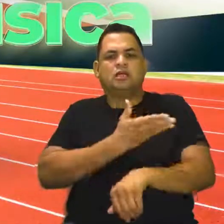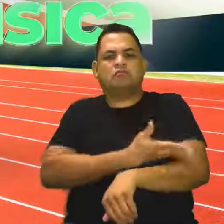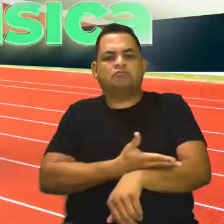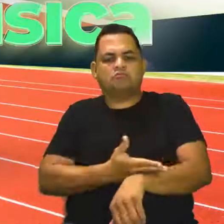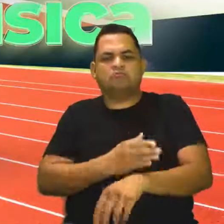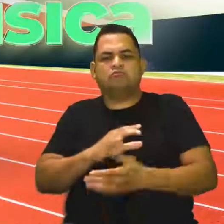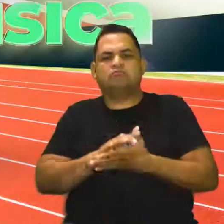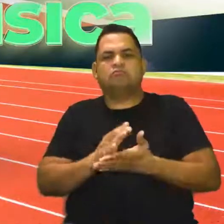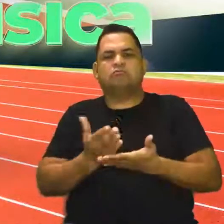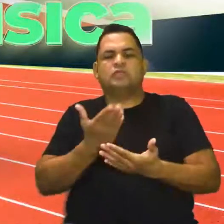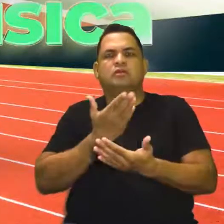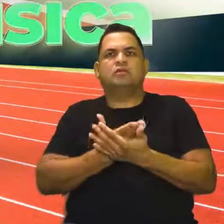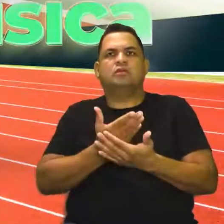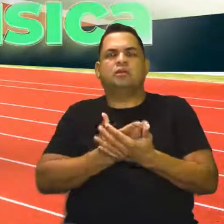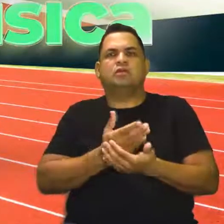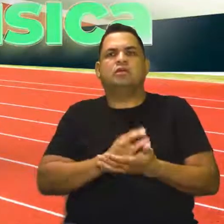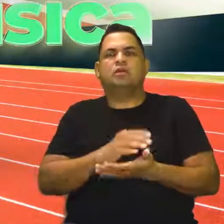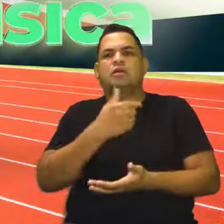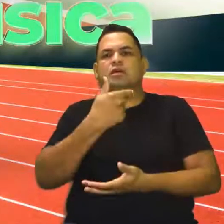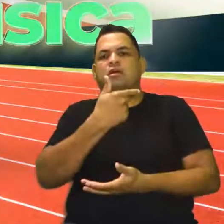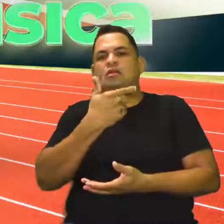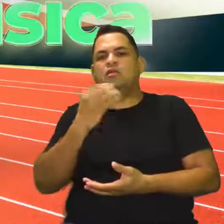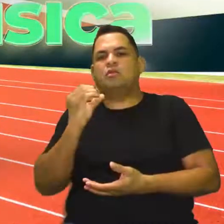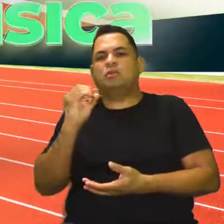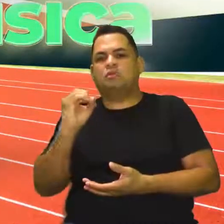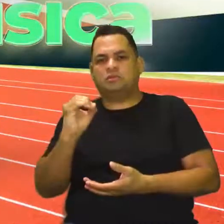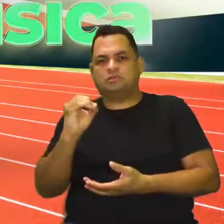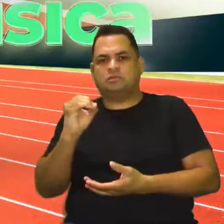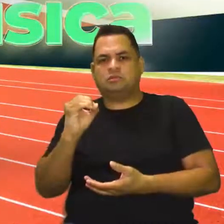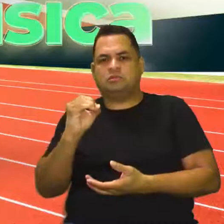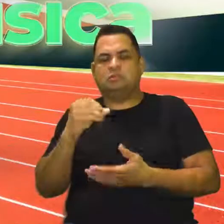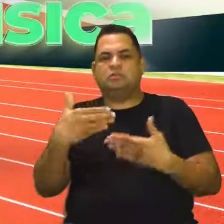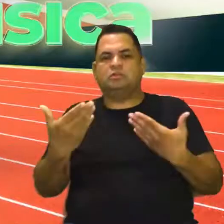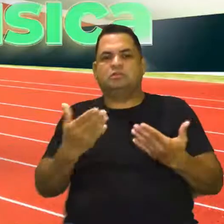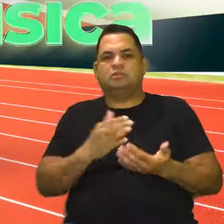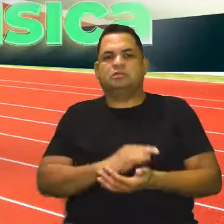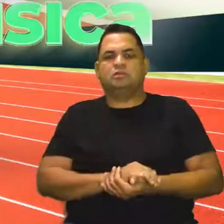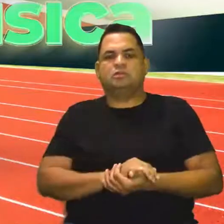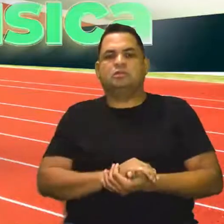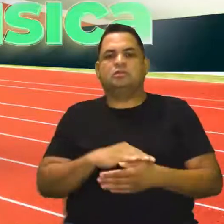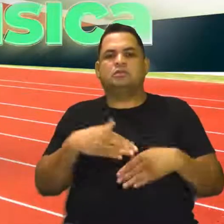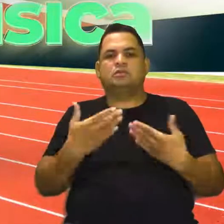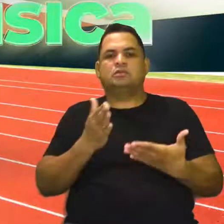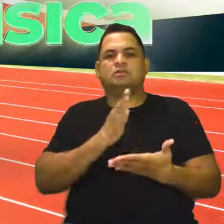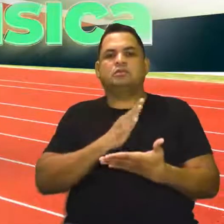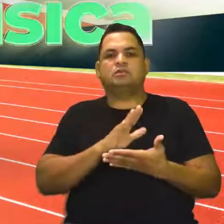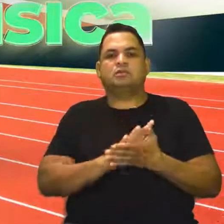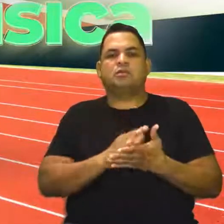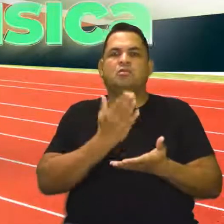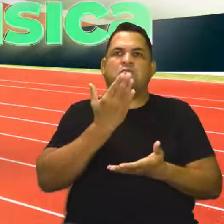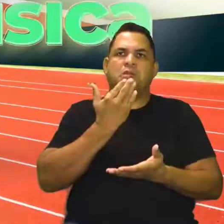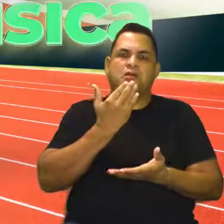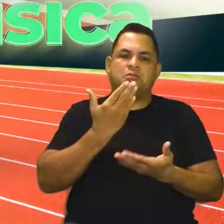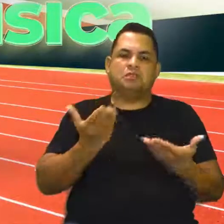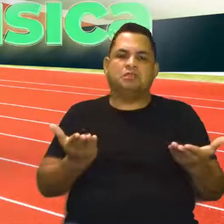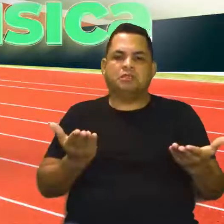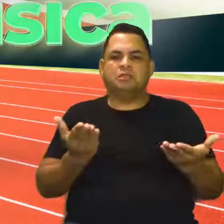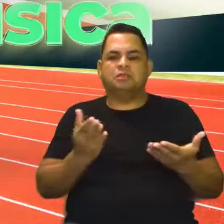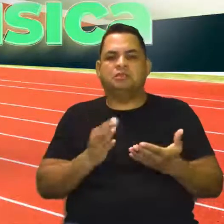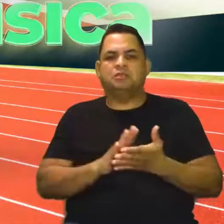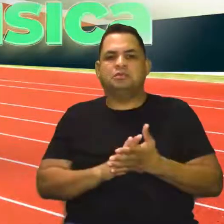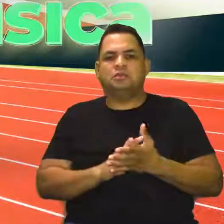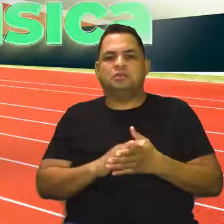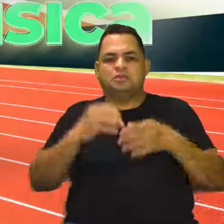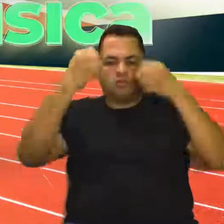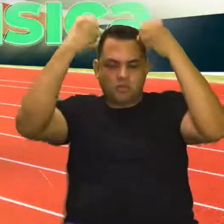gente colocou lá na aula 10, né? Então você vai fazer a atividade física parte da sua vida, como é o alimentar-se, o